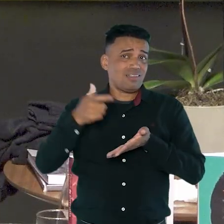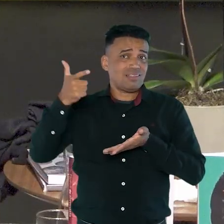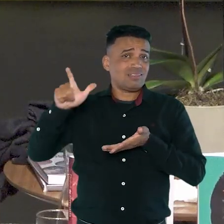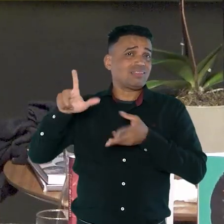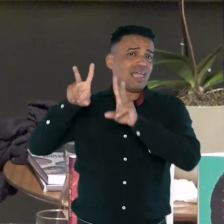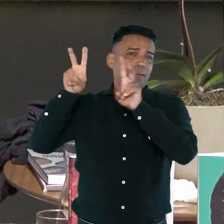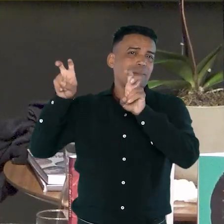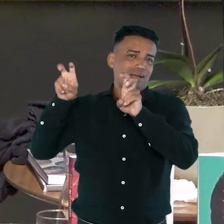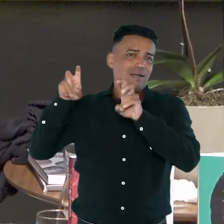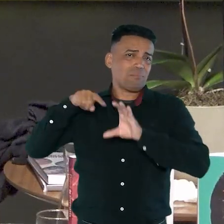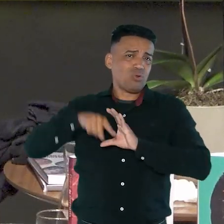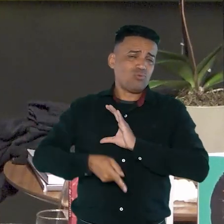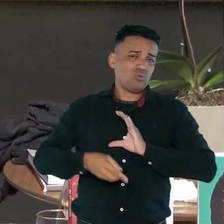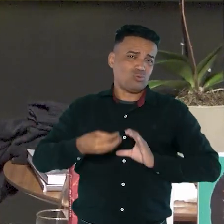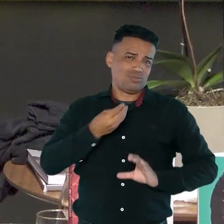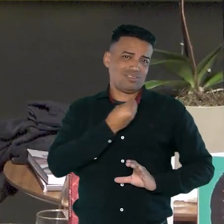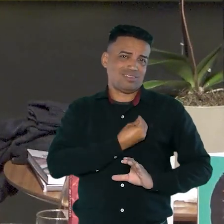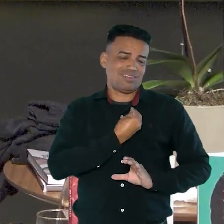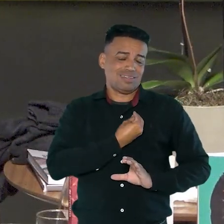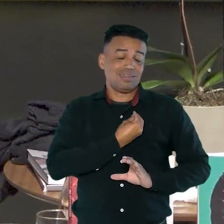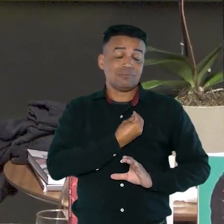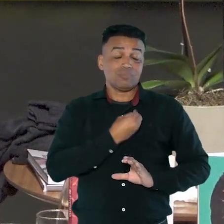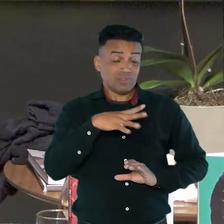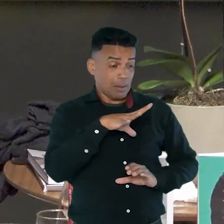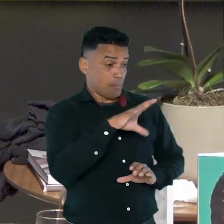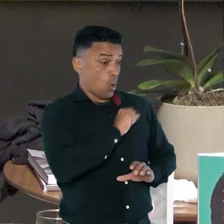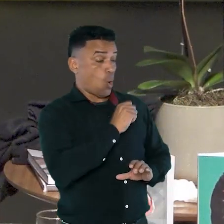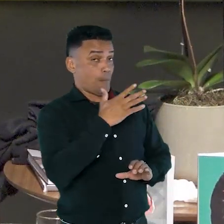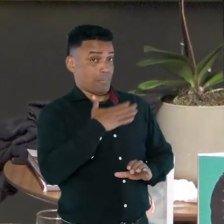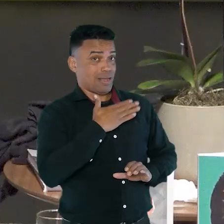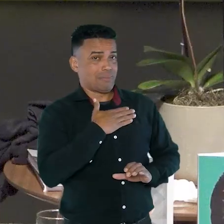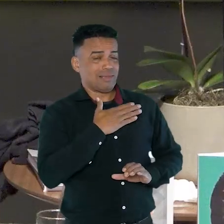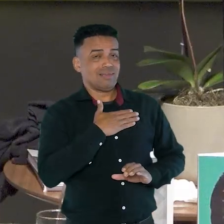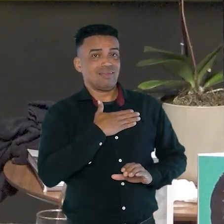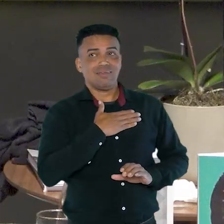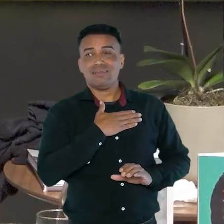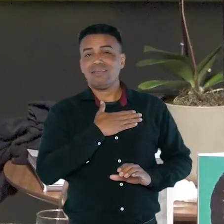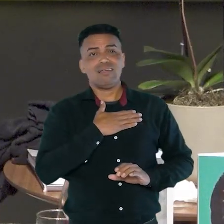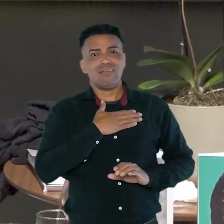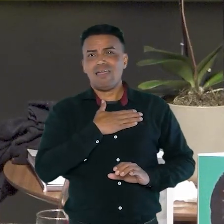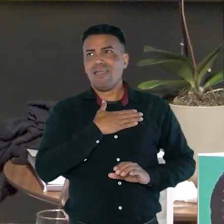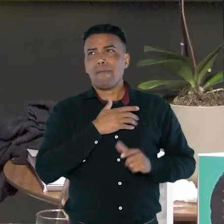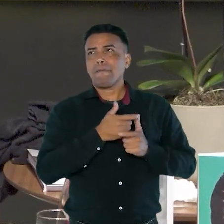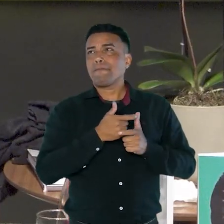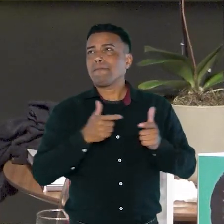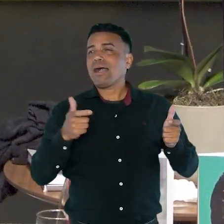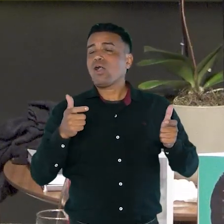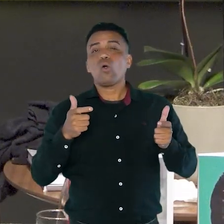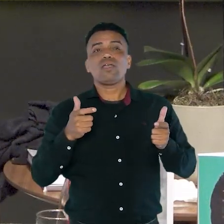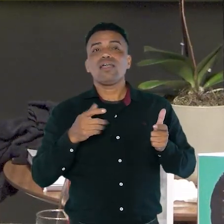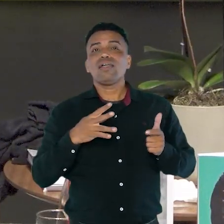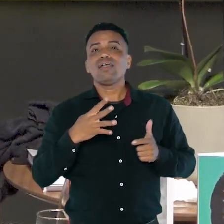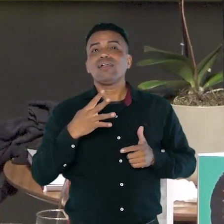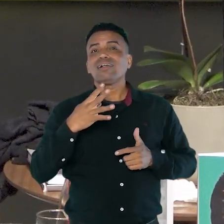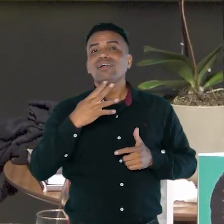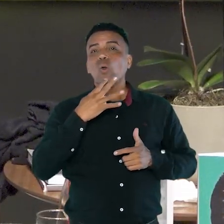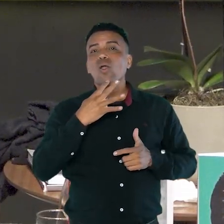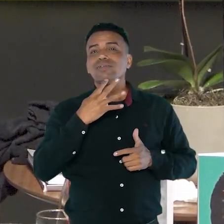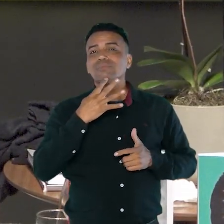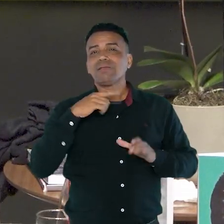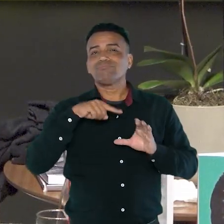mim é esse amor que eu tenho pelo autoconhecimento, de